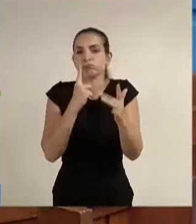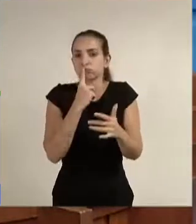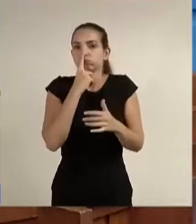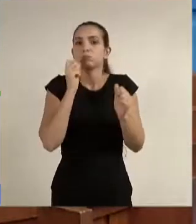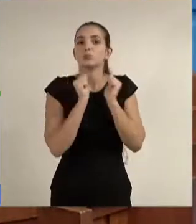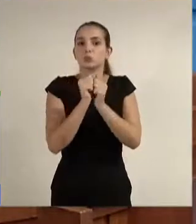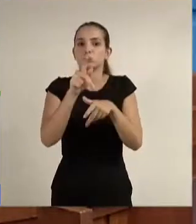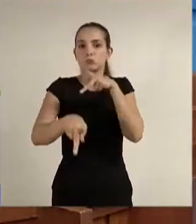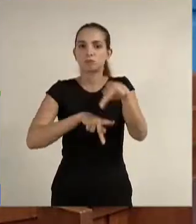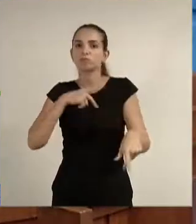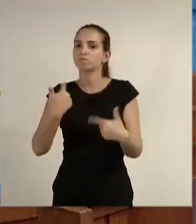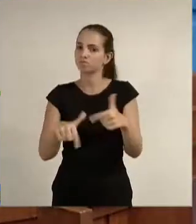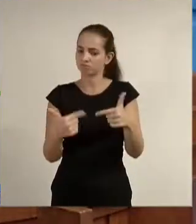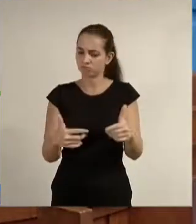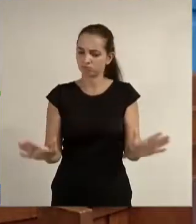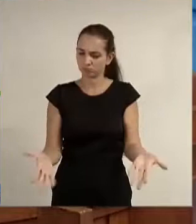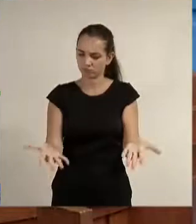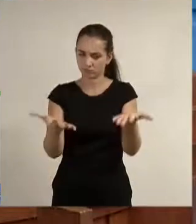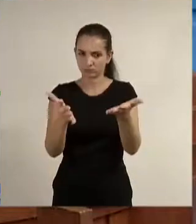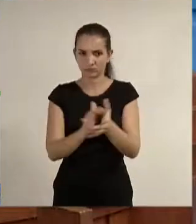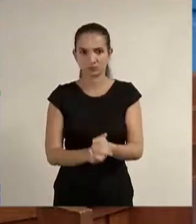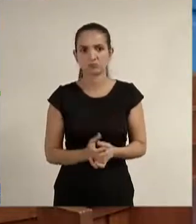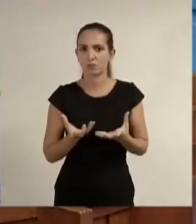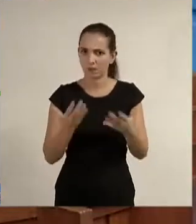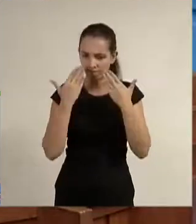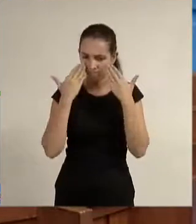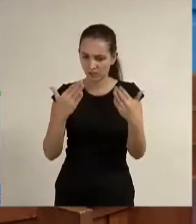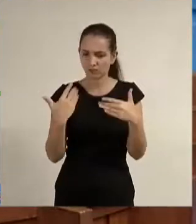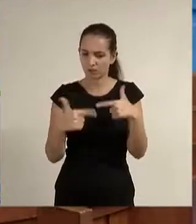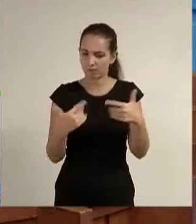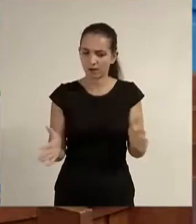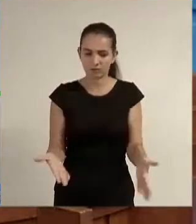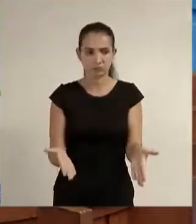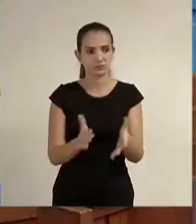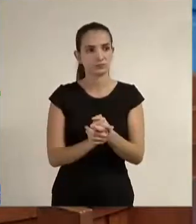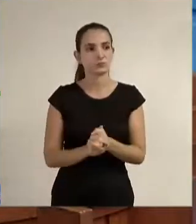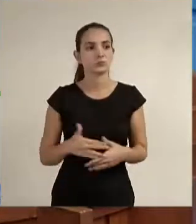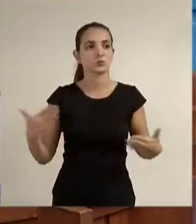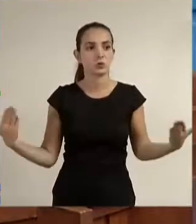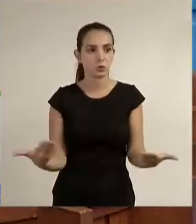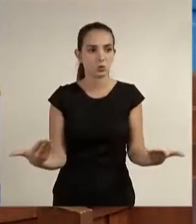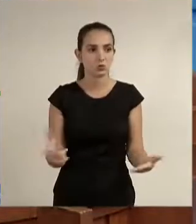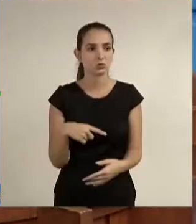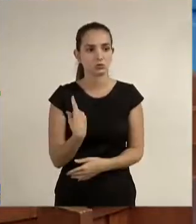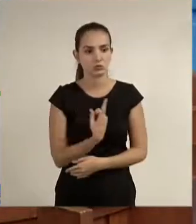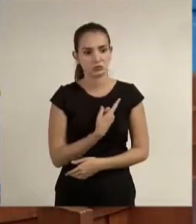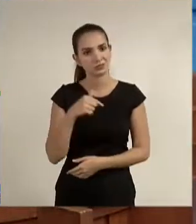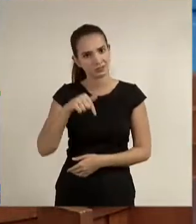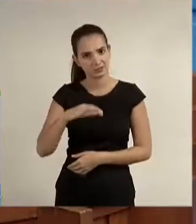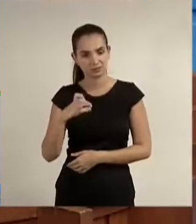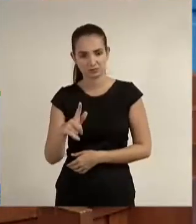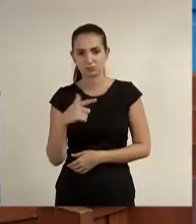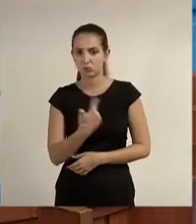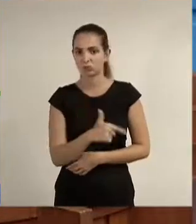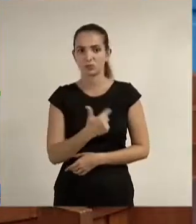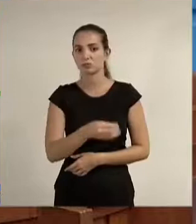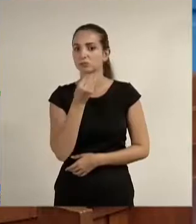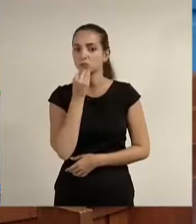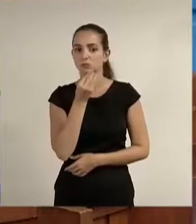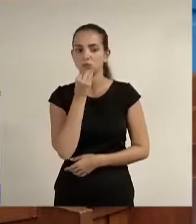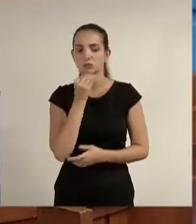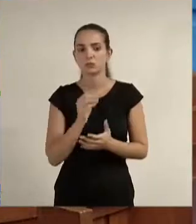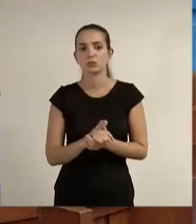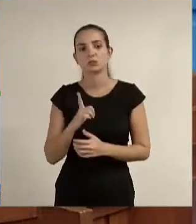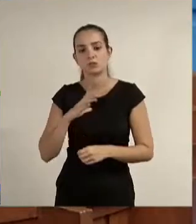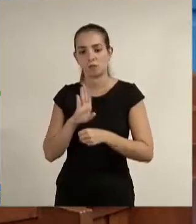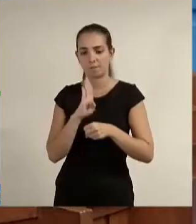povo. Aliás, hoje nós temos essa facilidade. Nós estamos aqui em Campo Grande, não temos nesse momento a oportunidade de estar lá